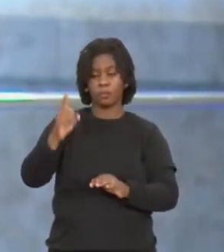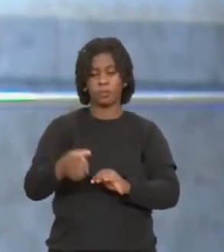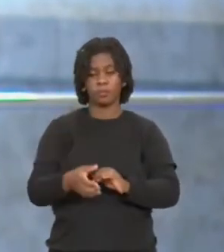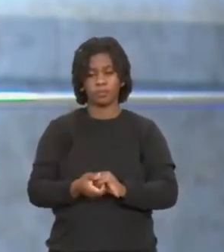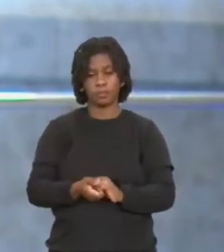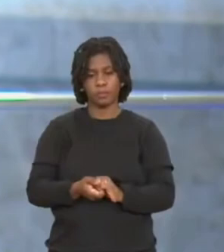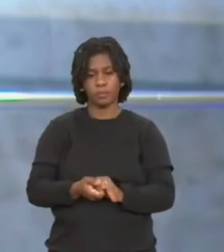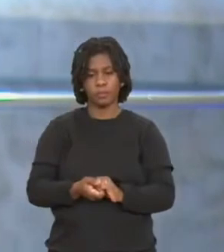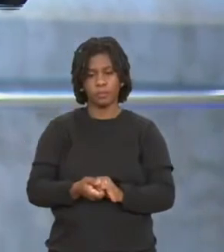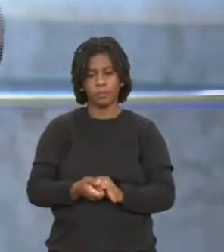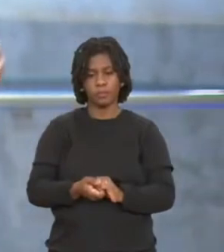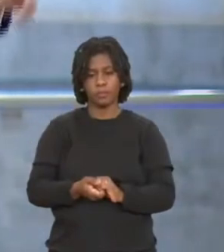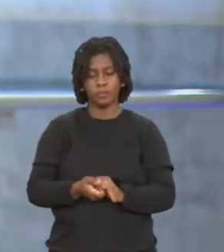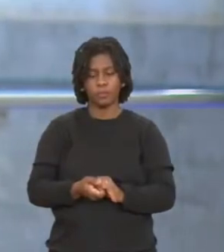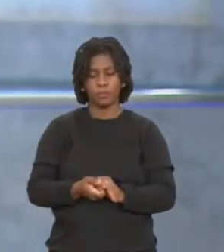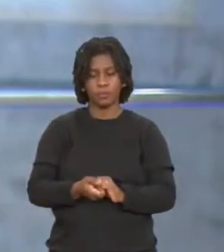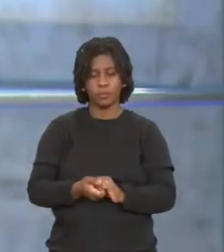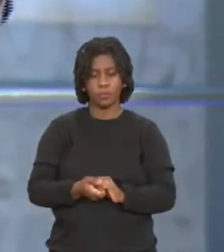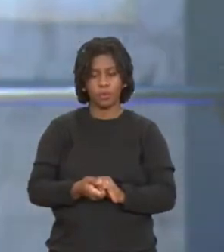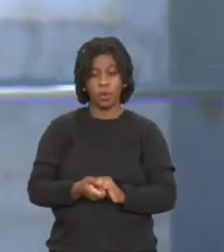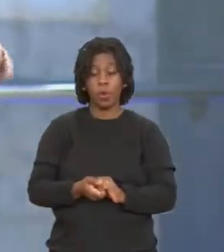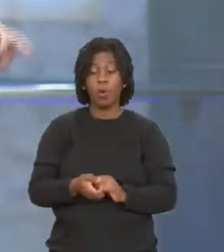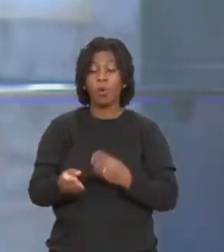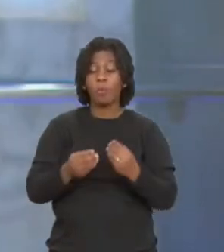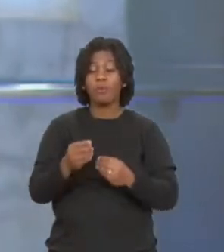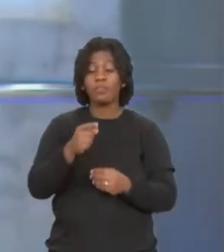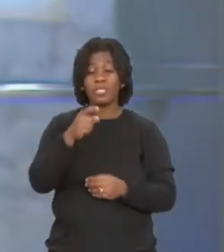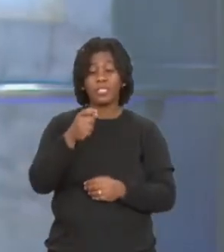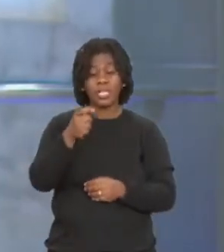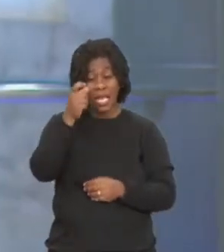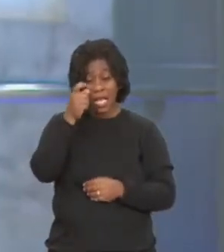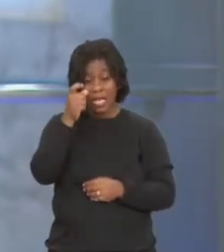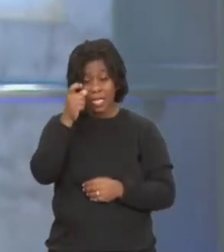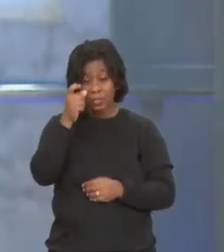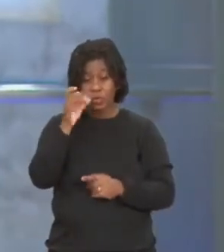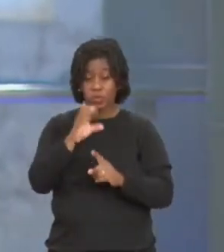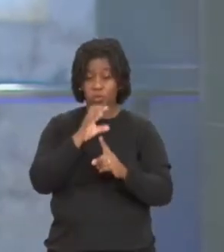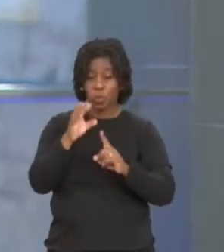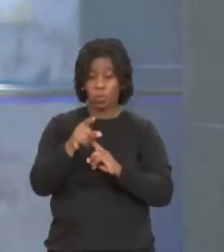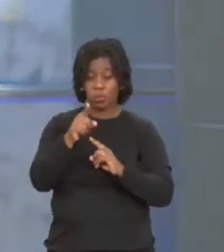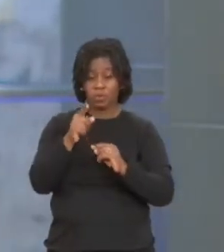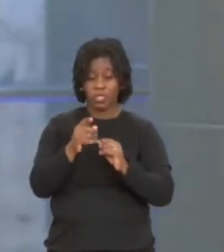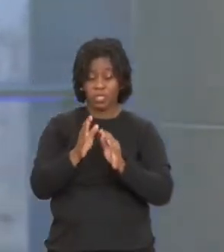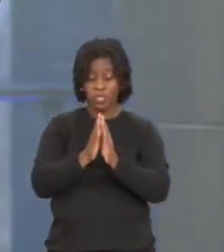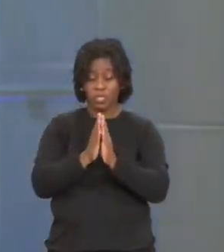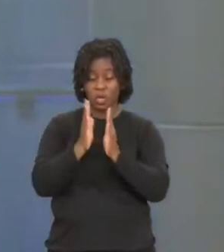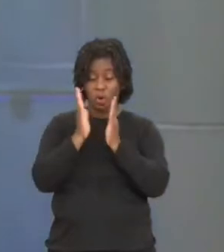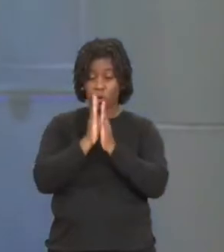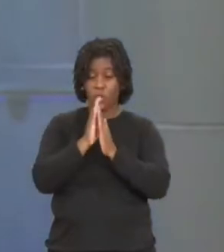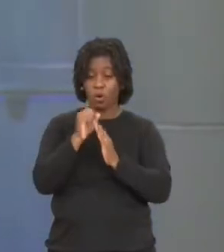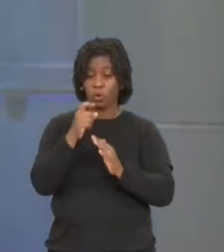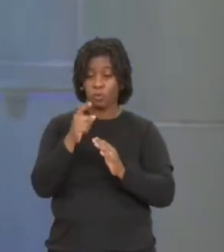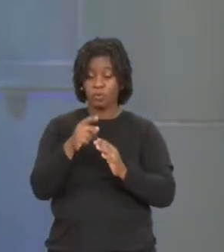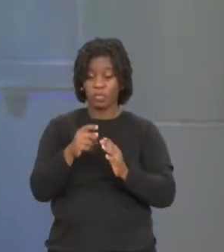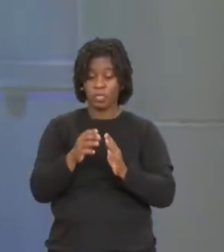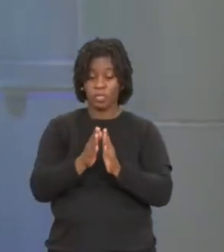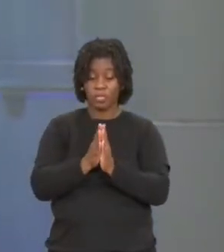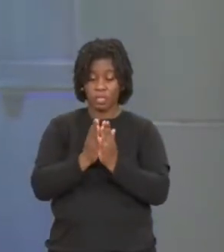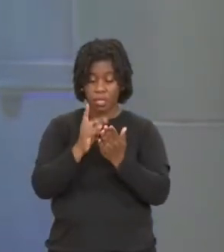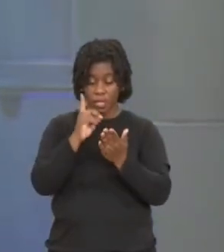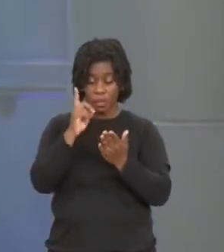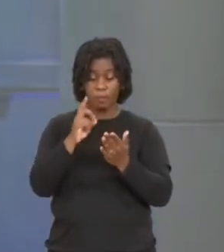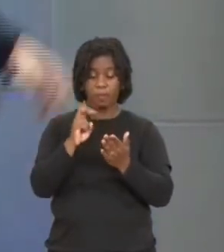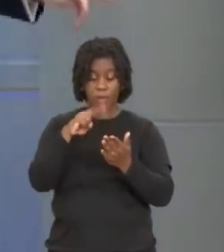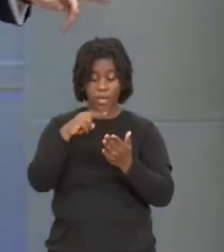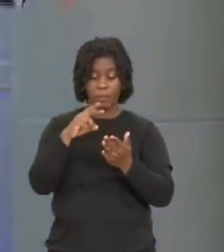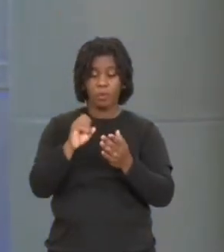A maneira que você assiste o culto, que você ora, que você lê a Bíblia, que você busca a Deus, mostra o seu temor.